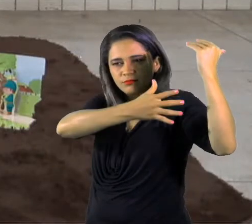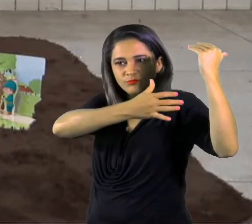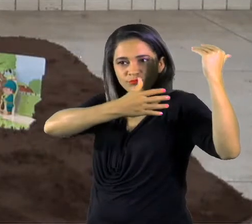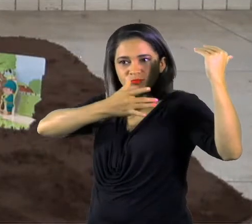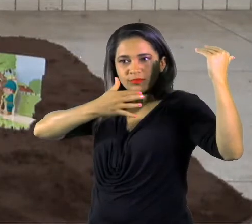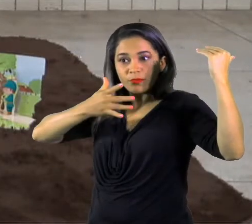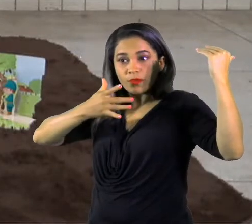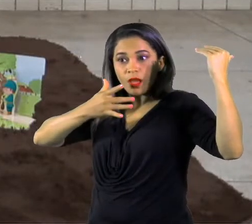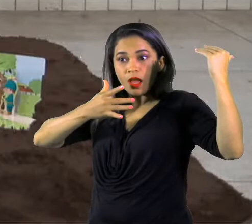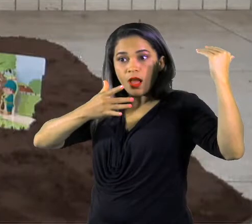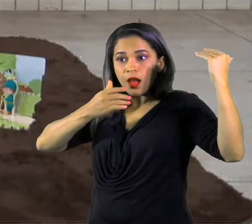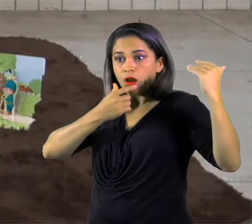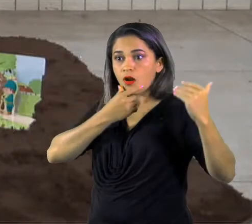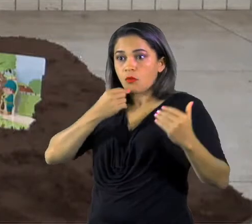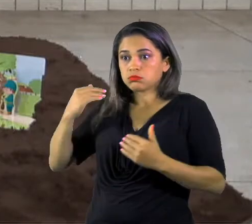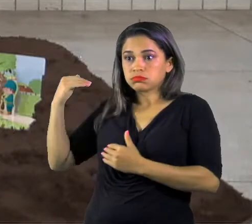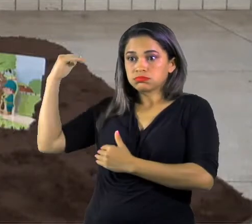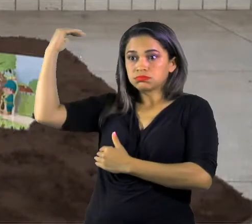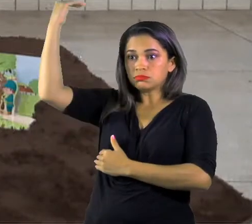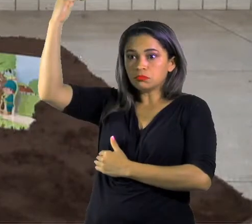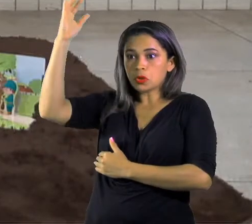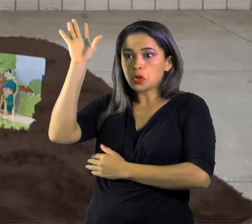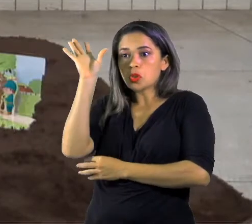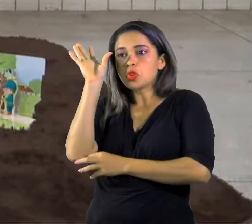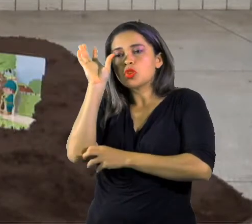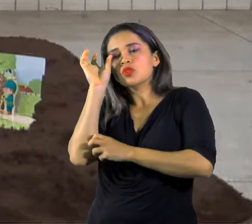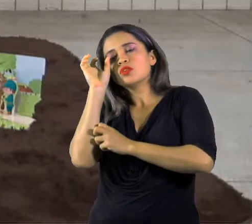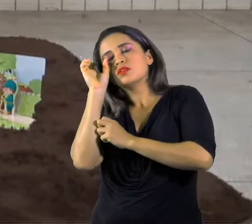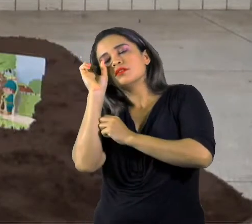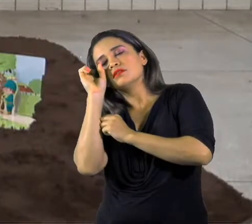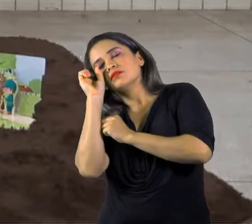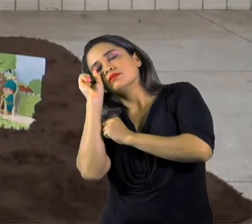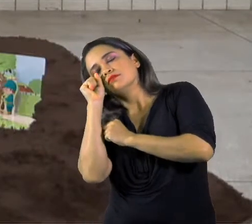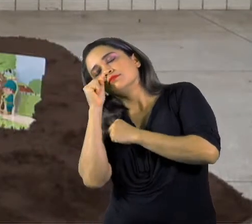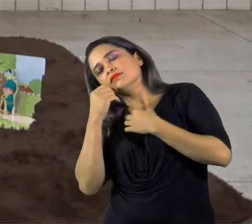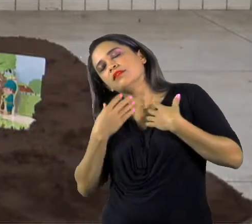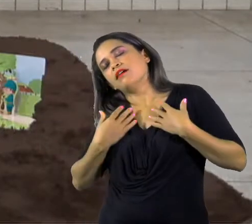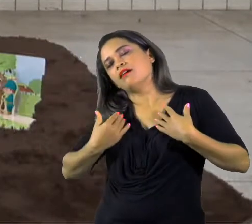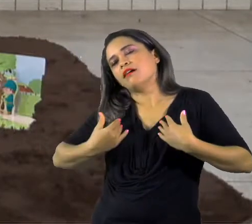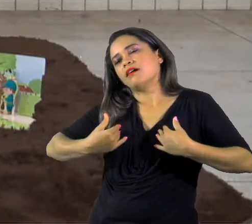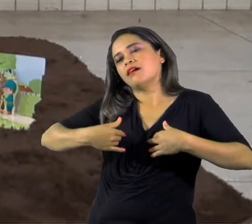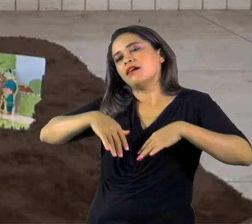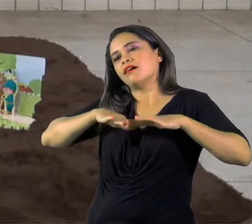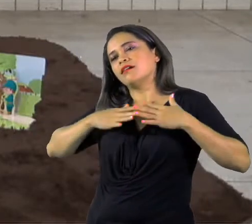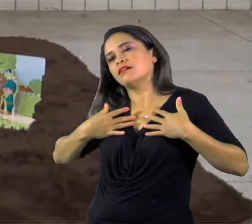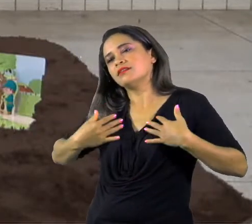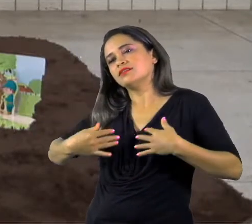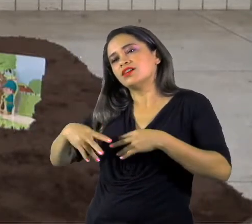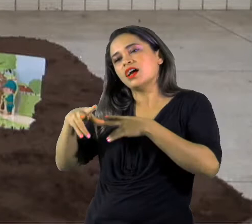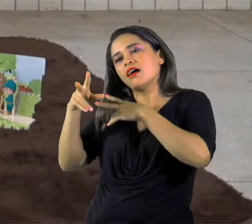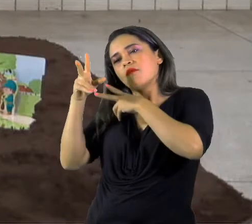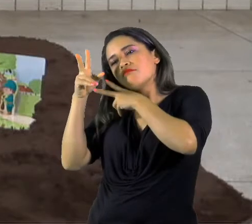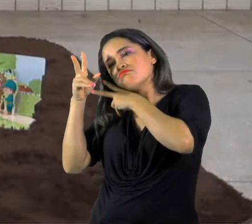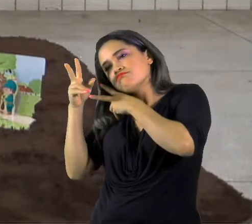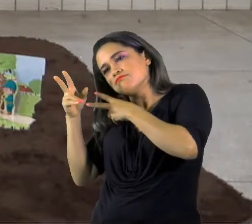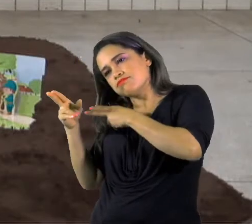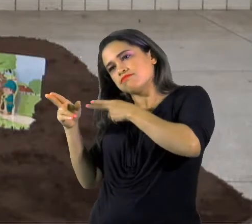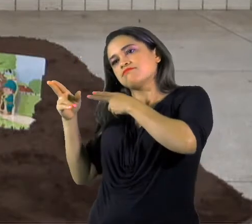o gigante adormeceu. Ele ficou tão relaxado que ele dormiu. E aí foi